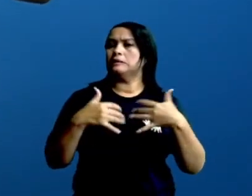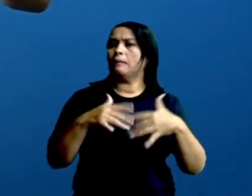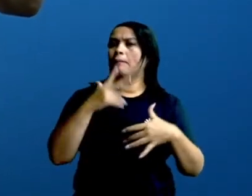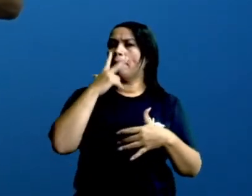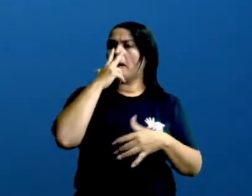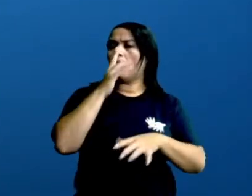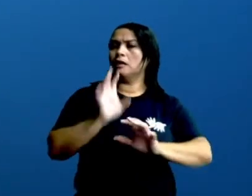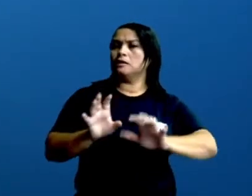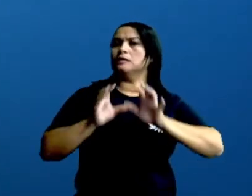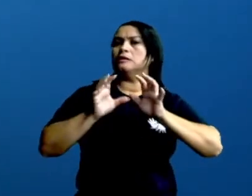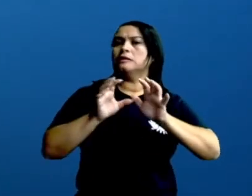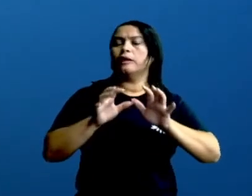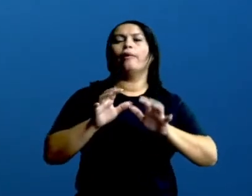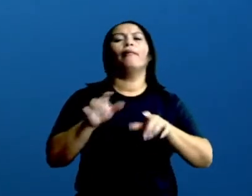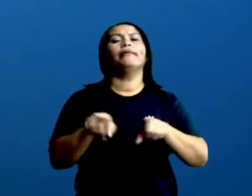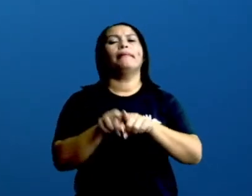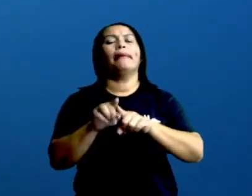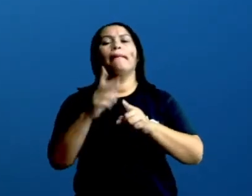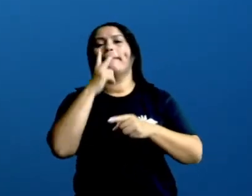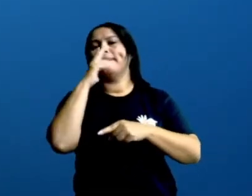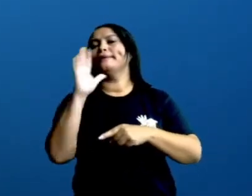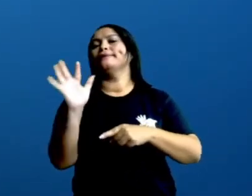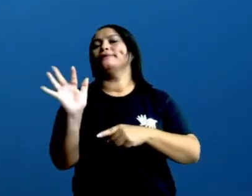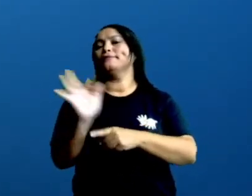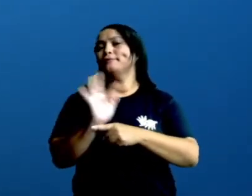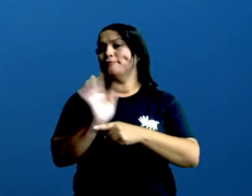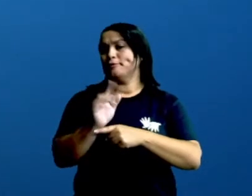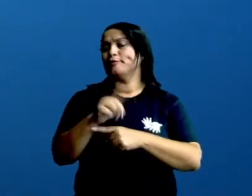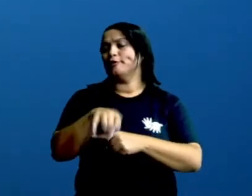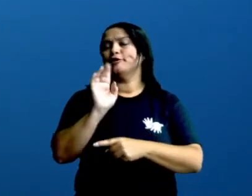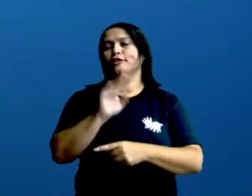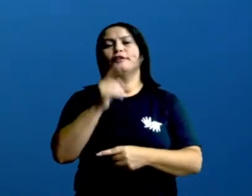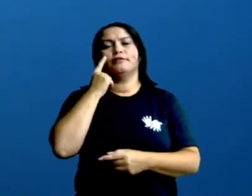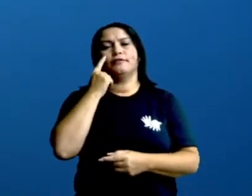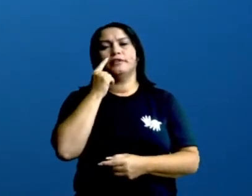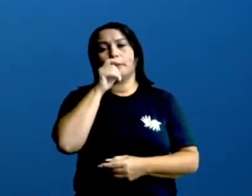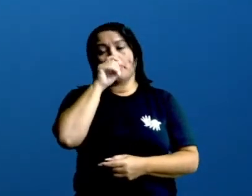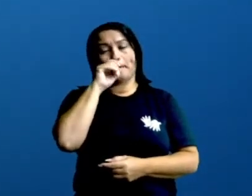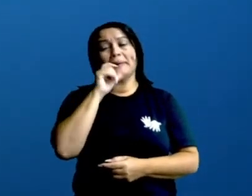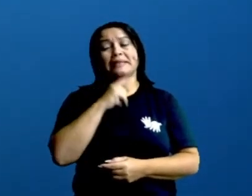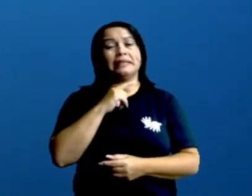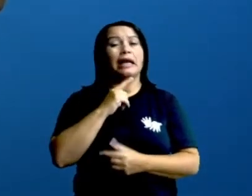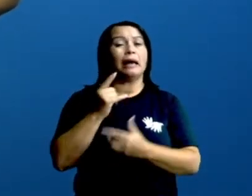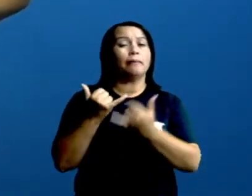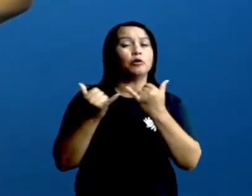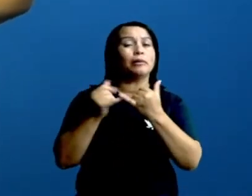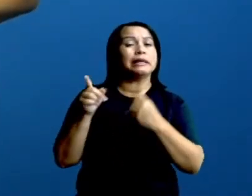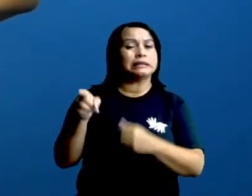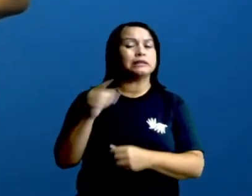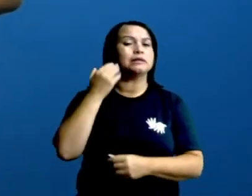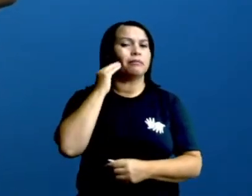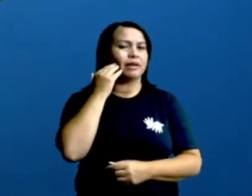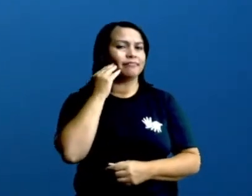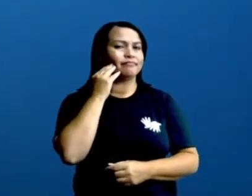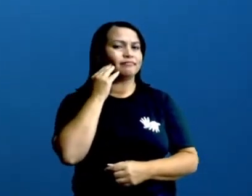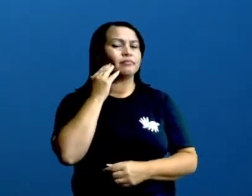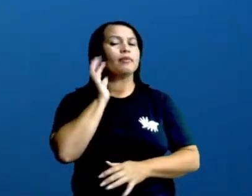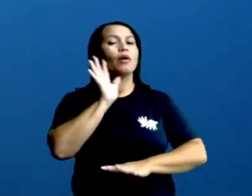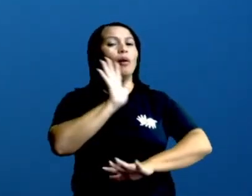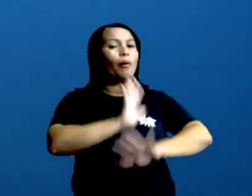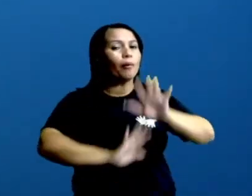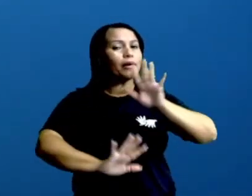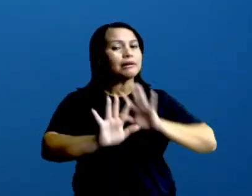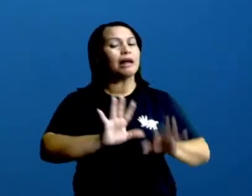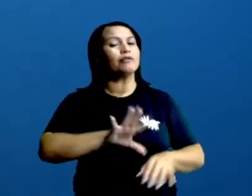de terror que você já viu, os filmes mais horríveis, pavorosos que você já viu, não se aproximam desse livro aqui, tá bom? Então, vá